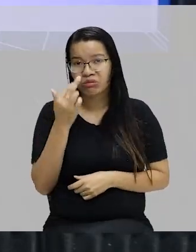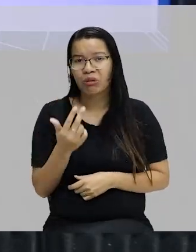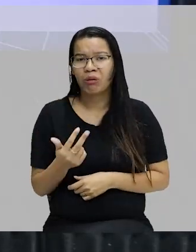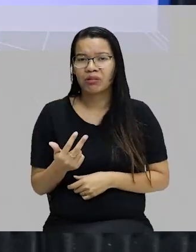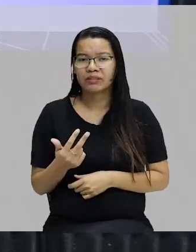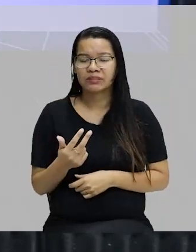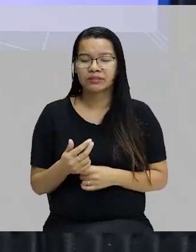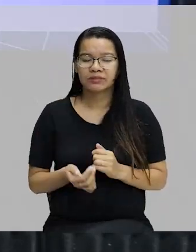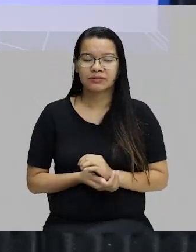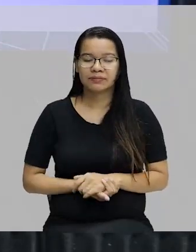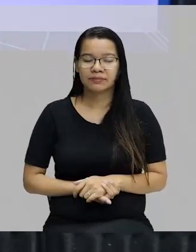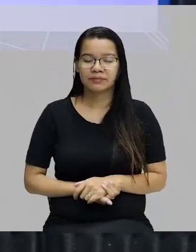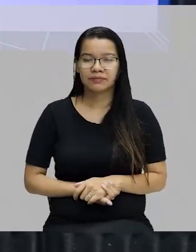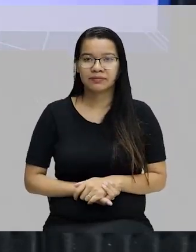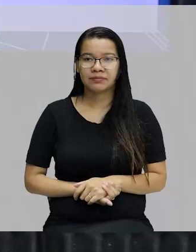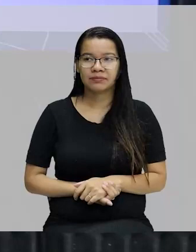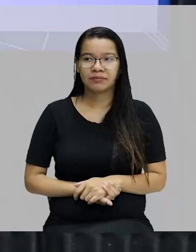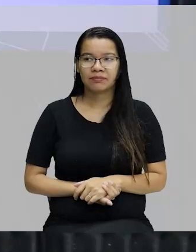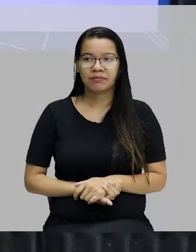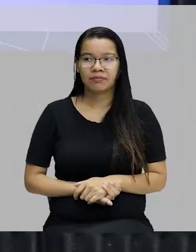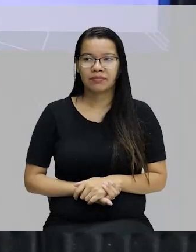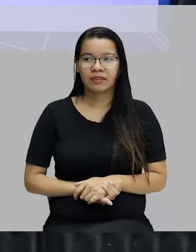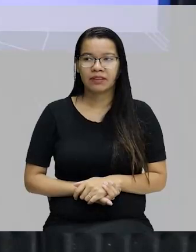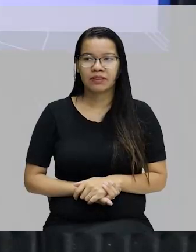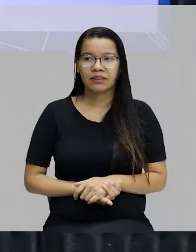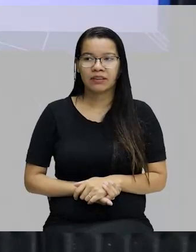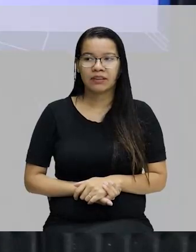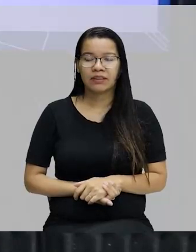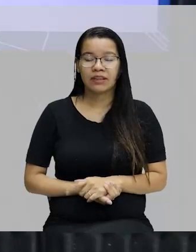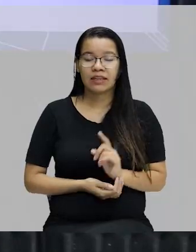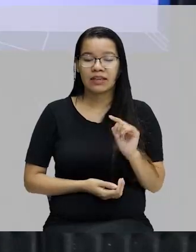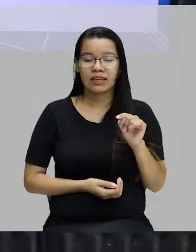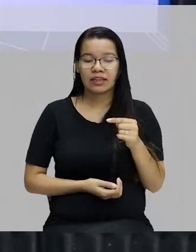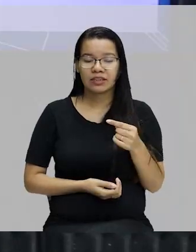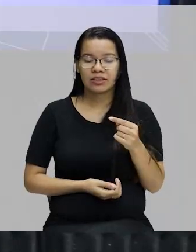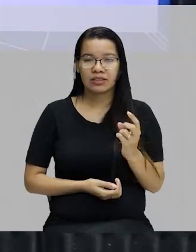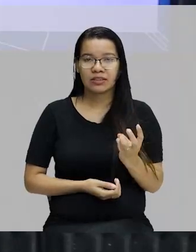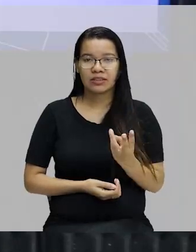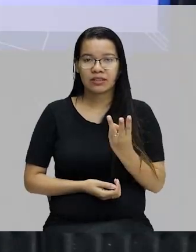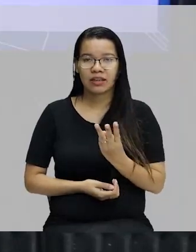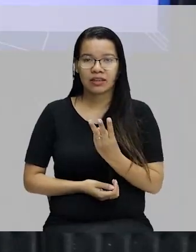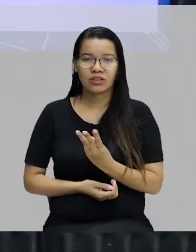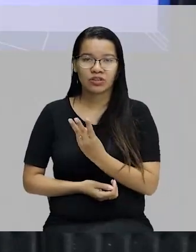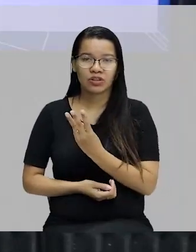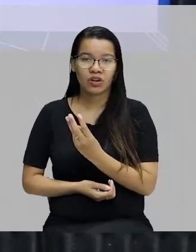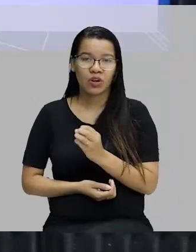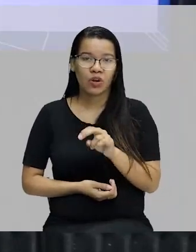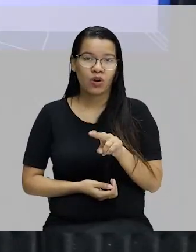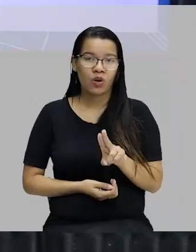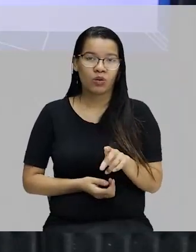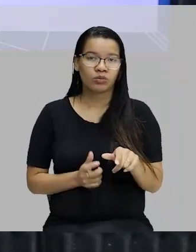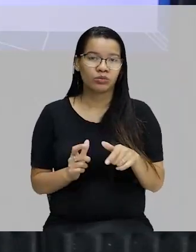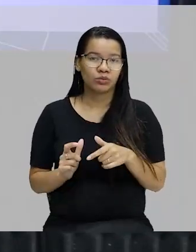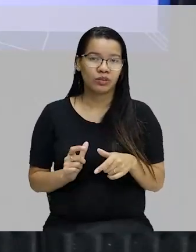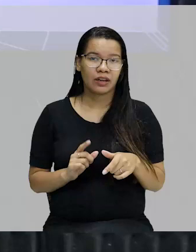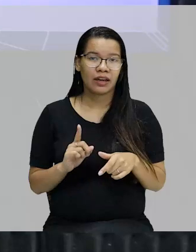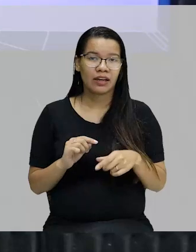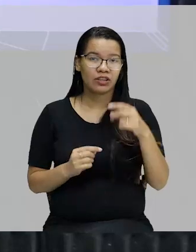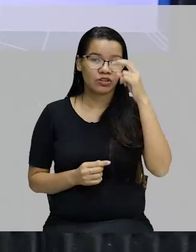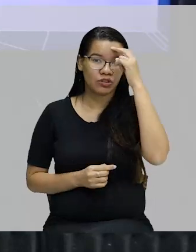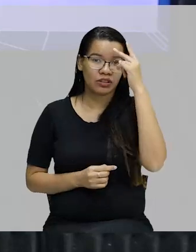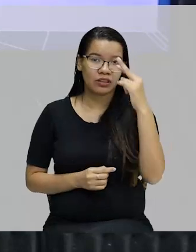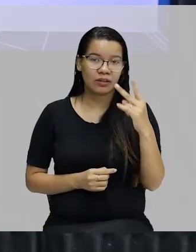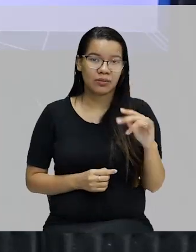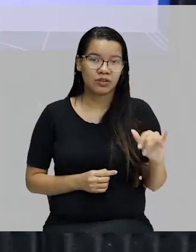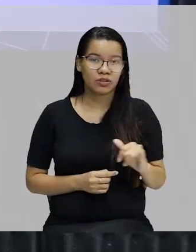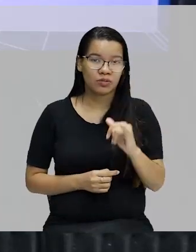This site is historically important. Este site ou este lugar é historicamente